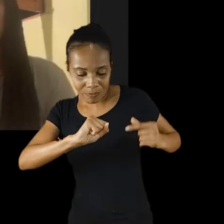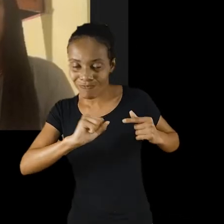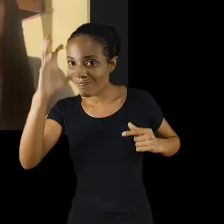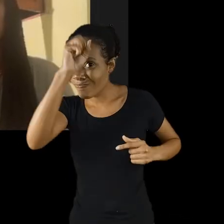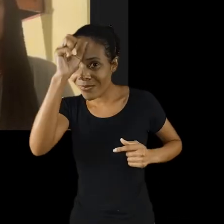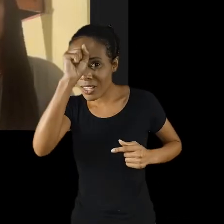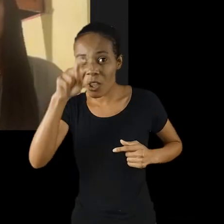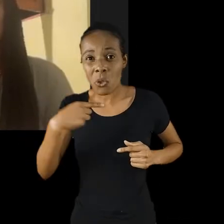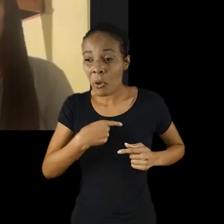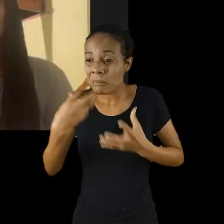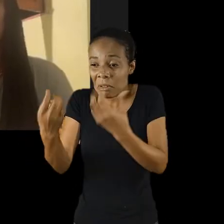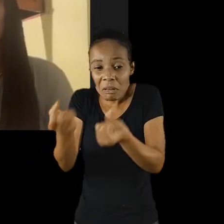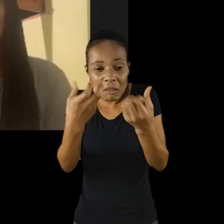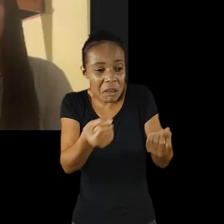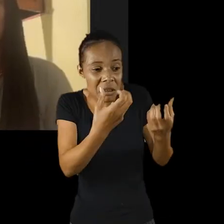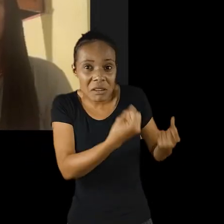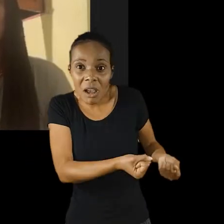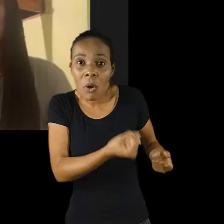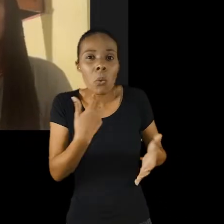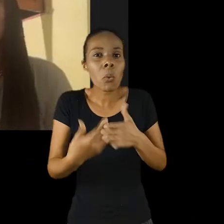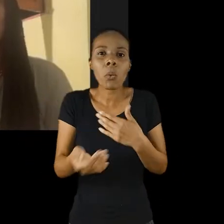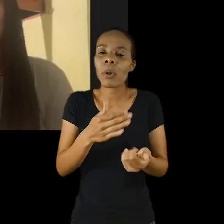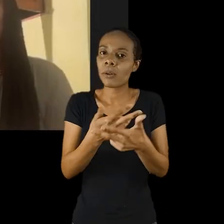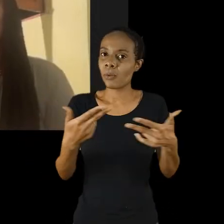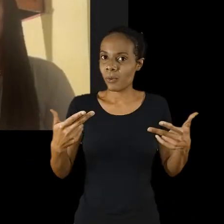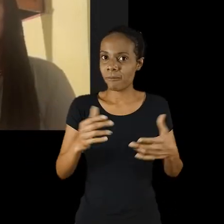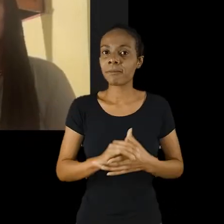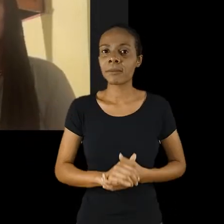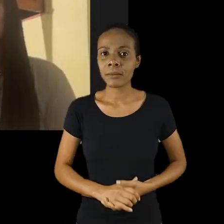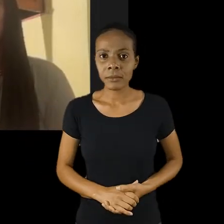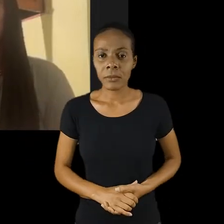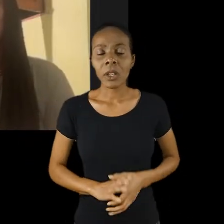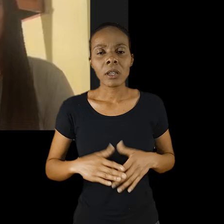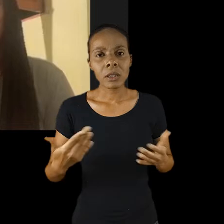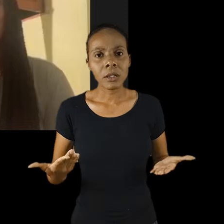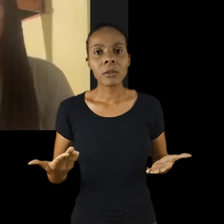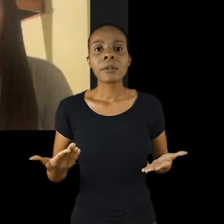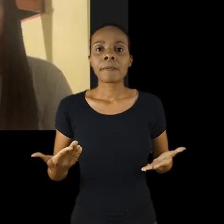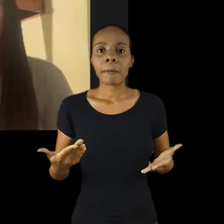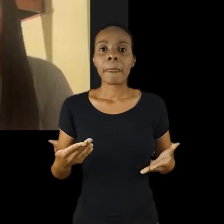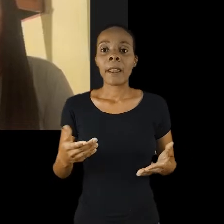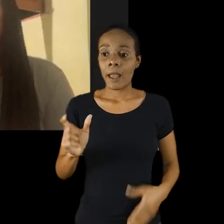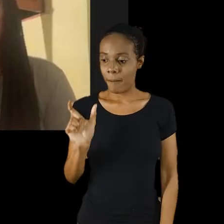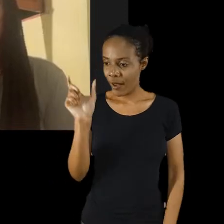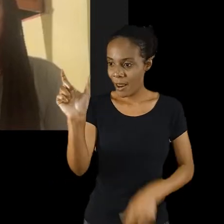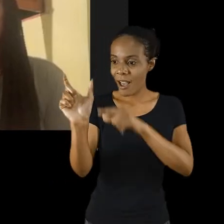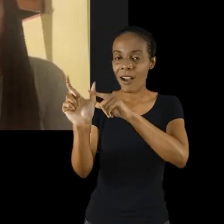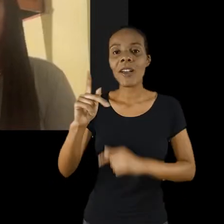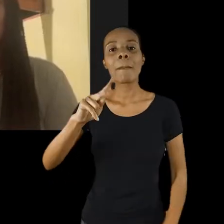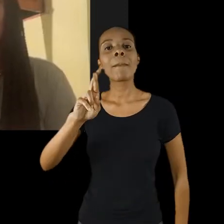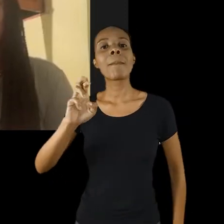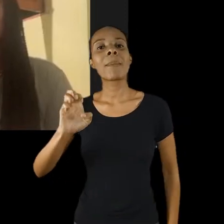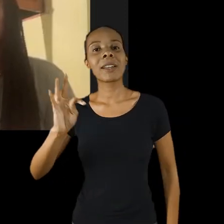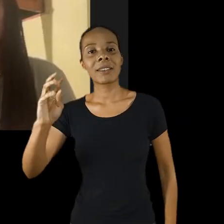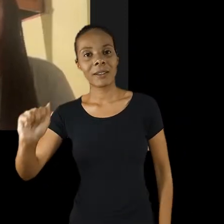é isso, né? Eu tento, não é ressignificar, mas eu acho que a palavra, ela é preta, né? A palavra, a